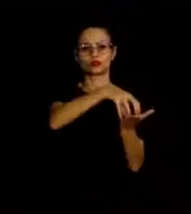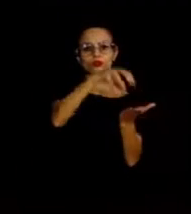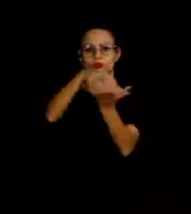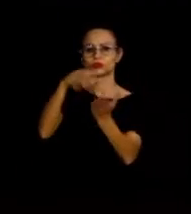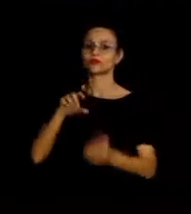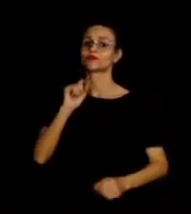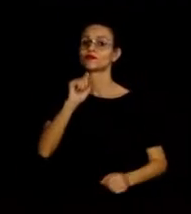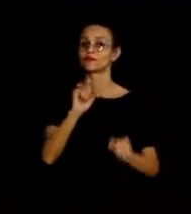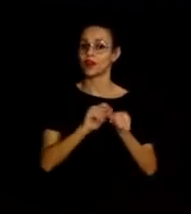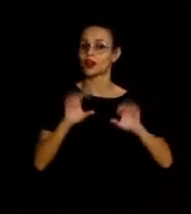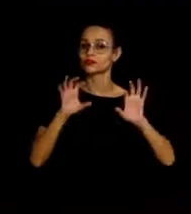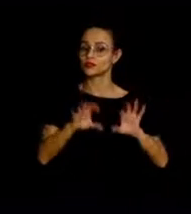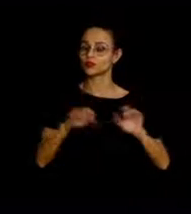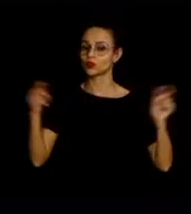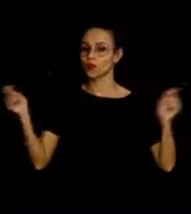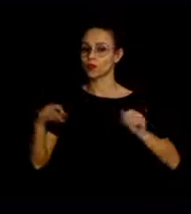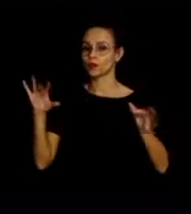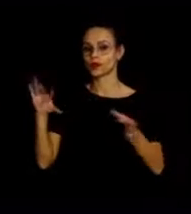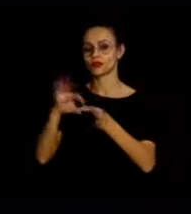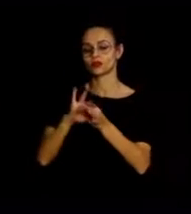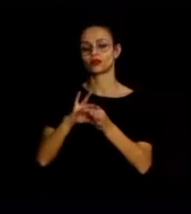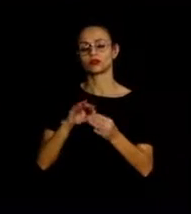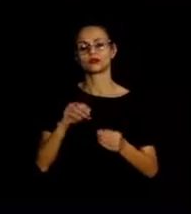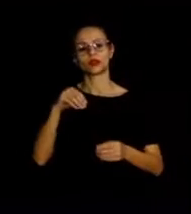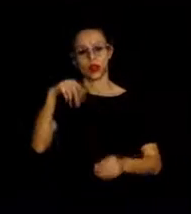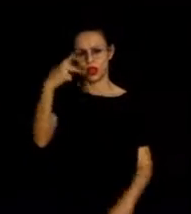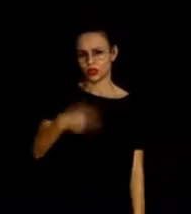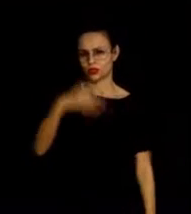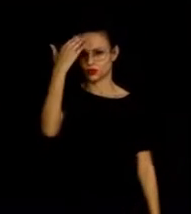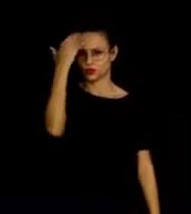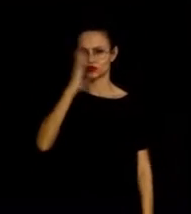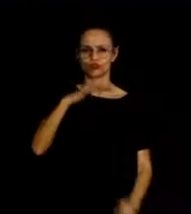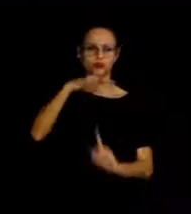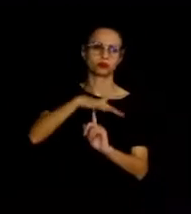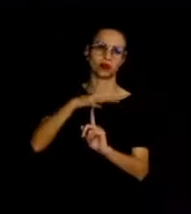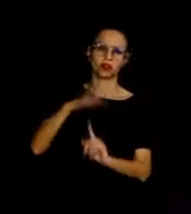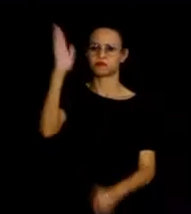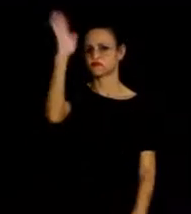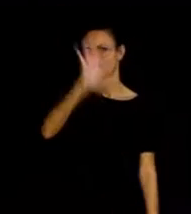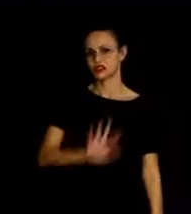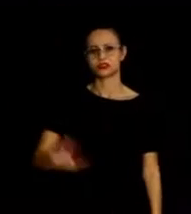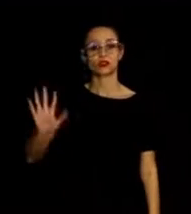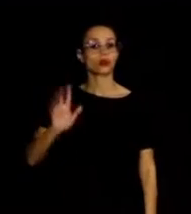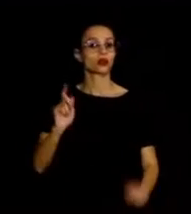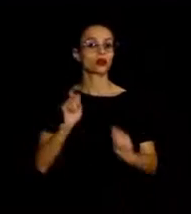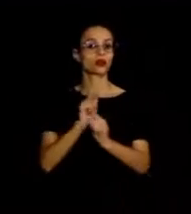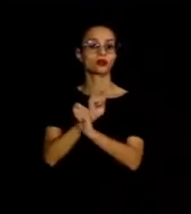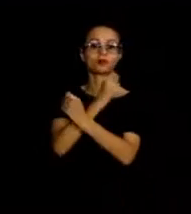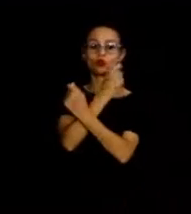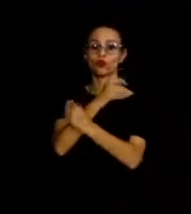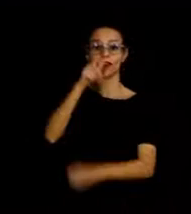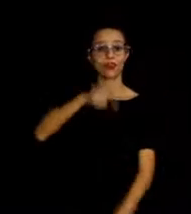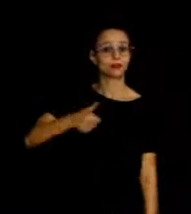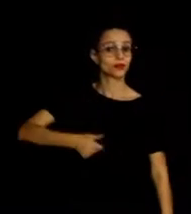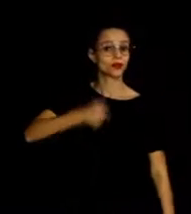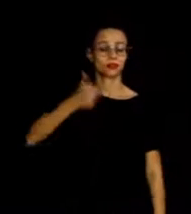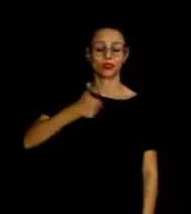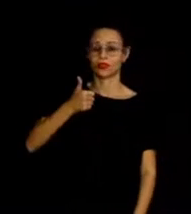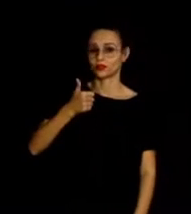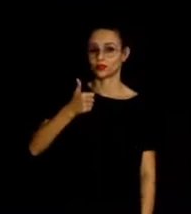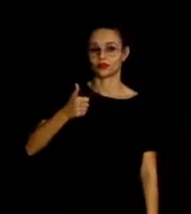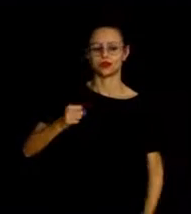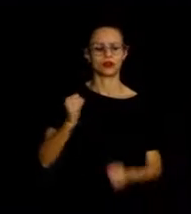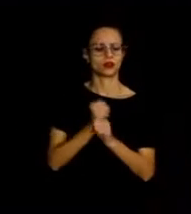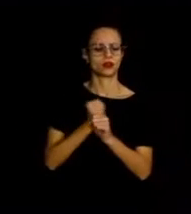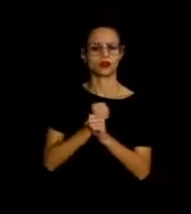trabalhem com essa preguiça de competência no em Curitiba no Paraná e mesmo no Brasil a Pucca é Pioneiro passa anos que